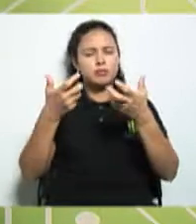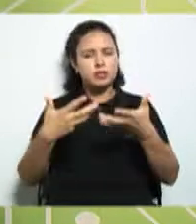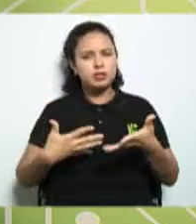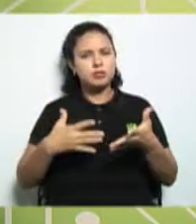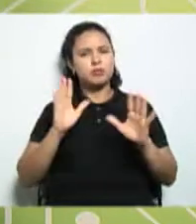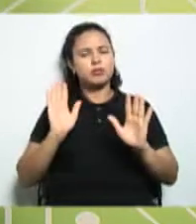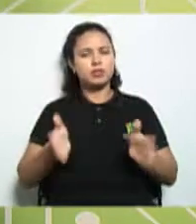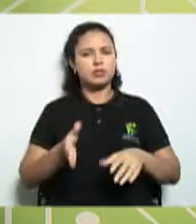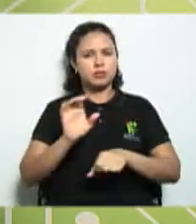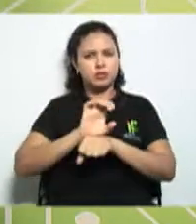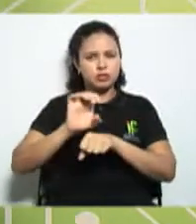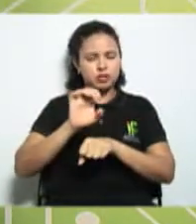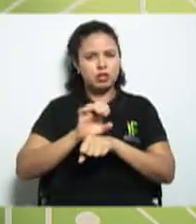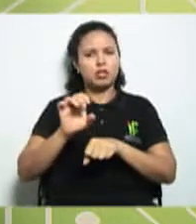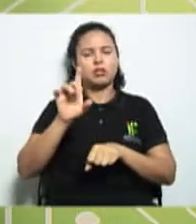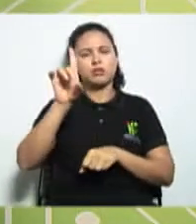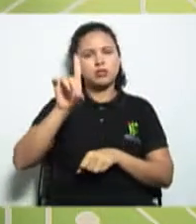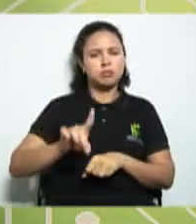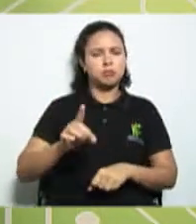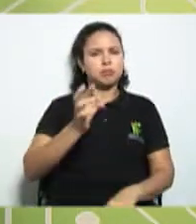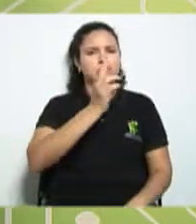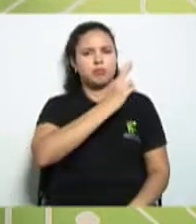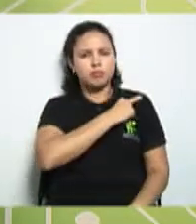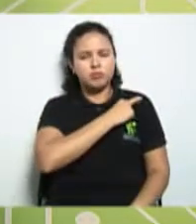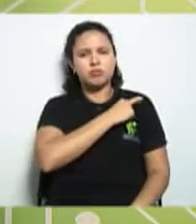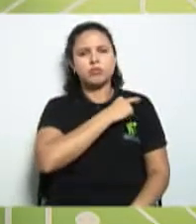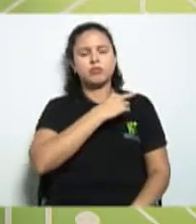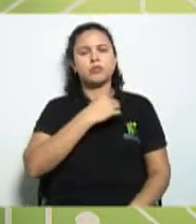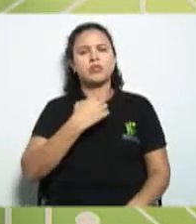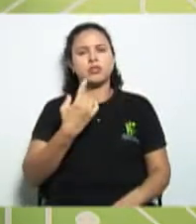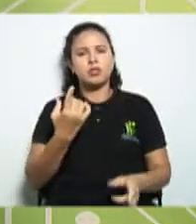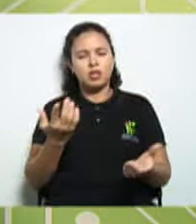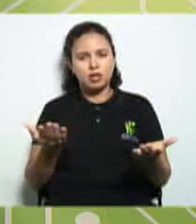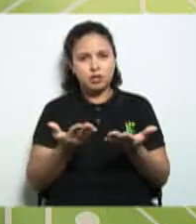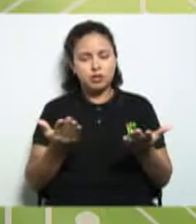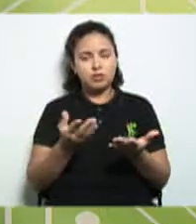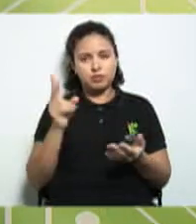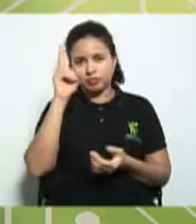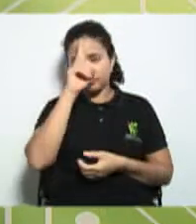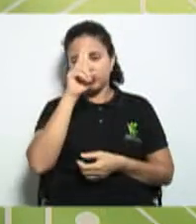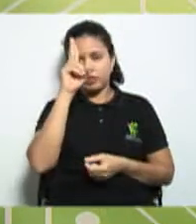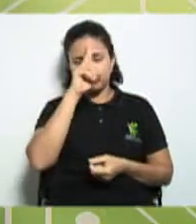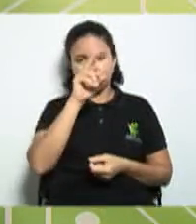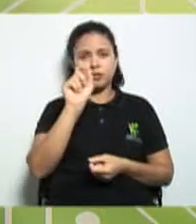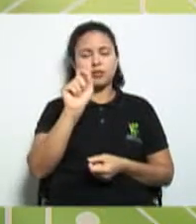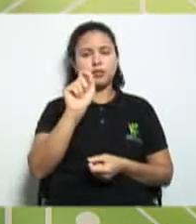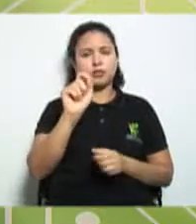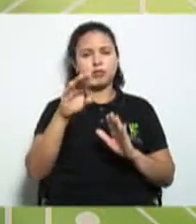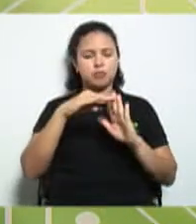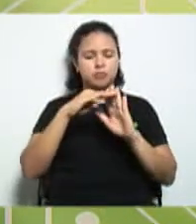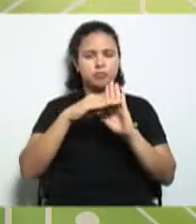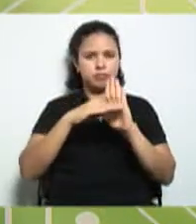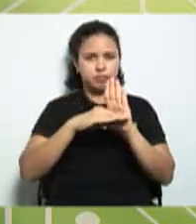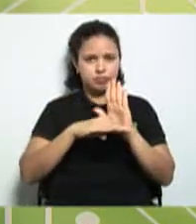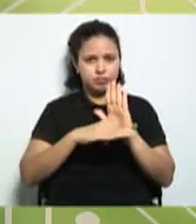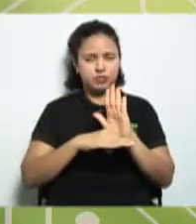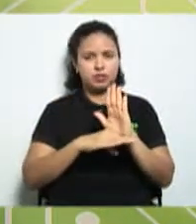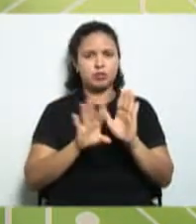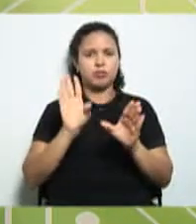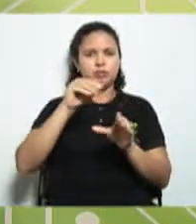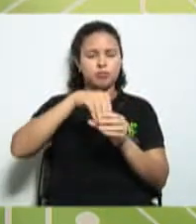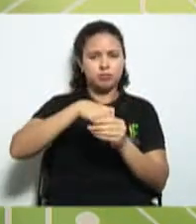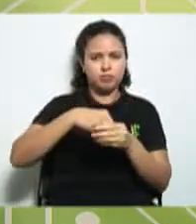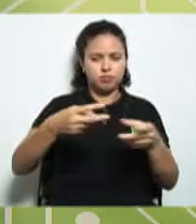estágios, pré-requisitos, direitos e deveres, e nós vamos relembrar os elementos que compõem